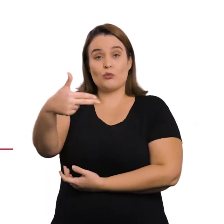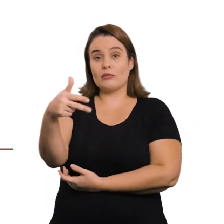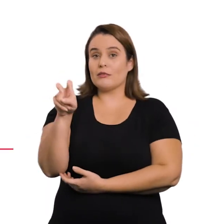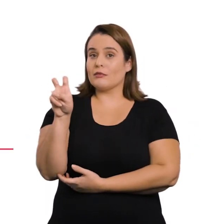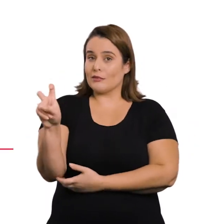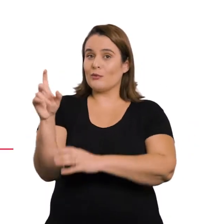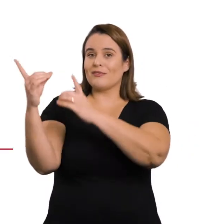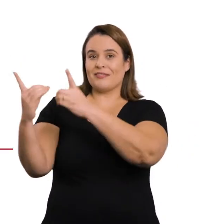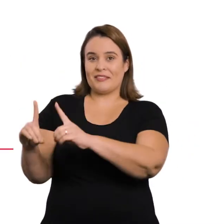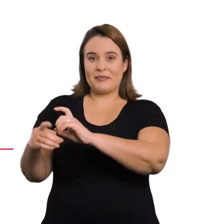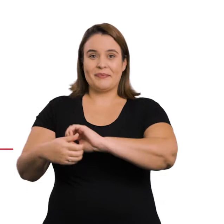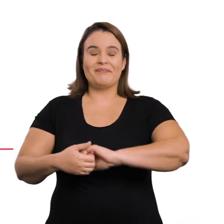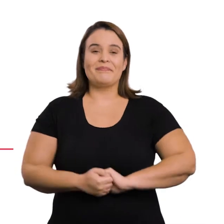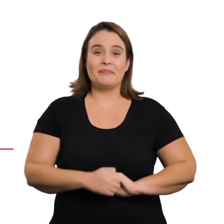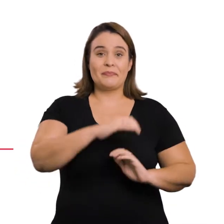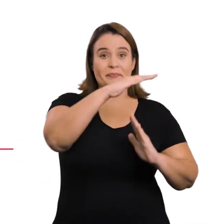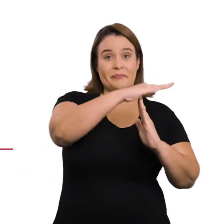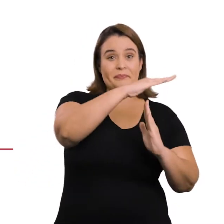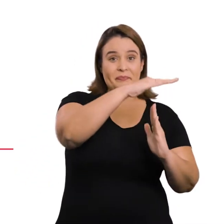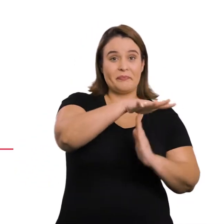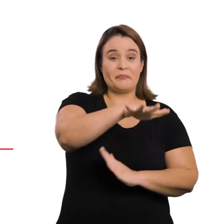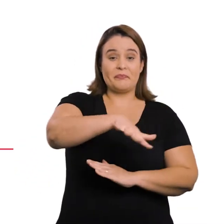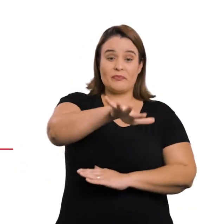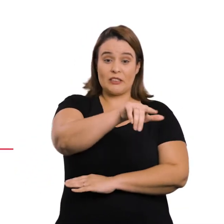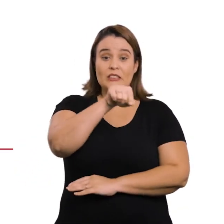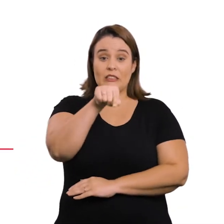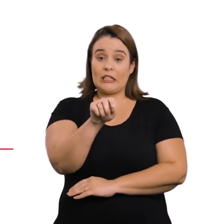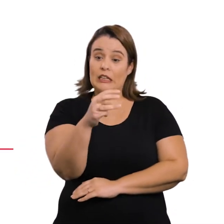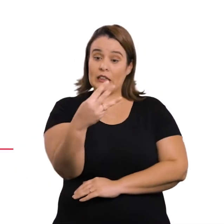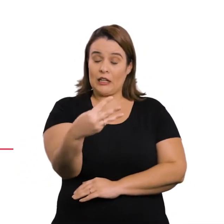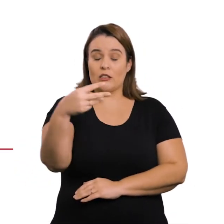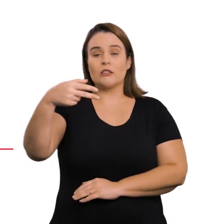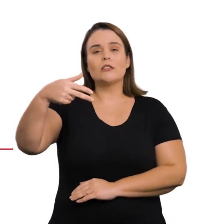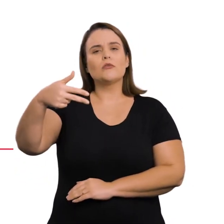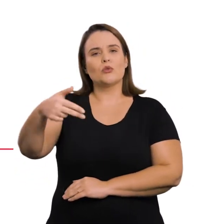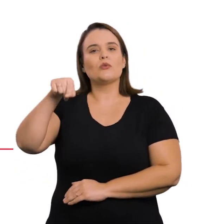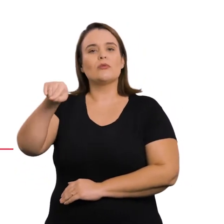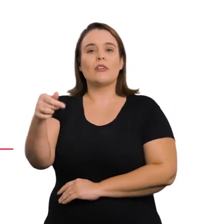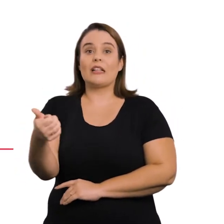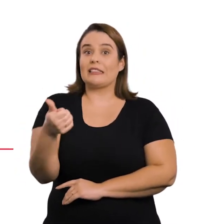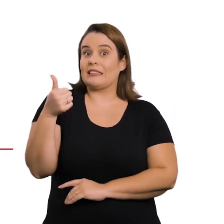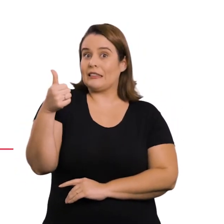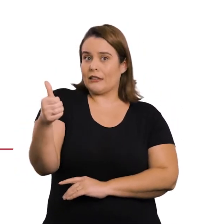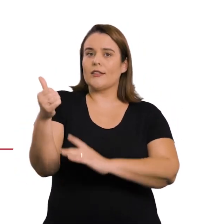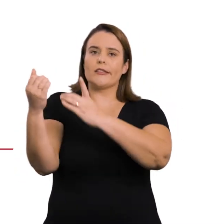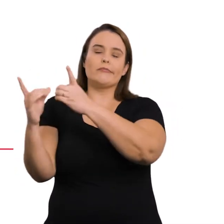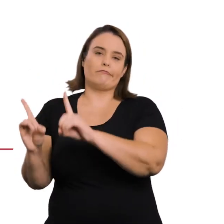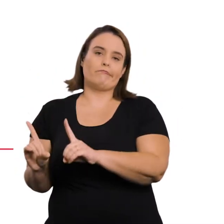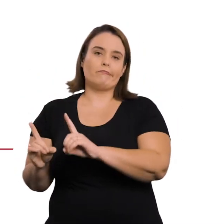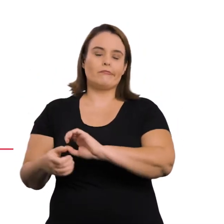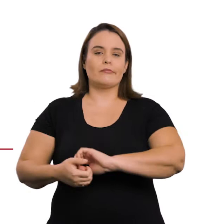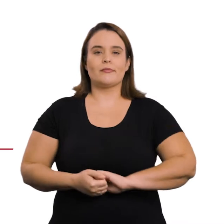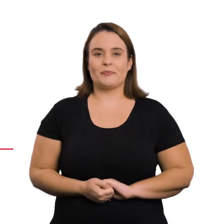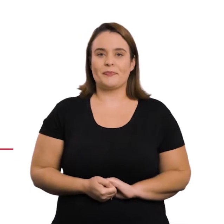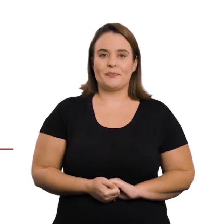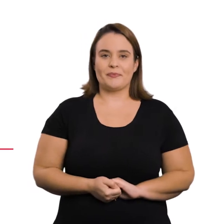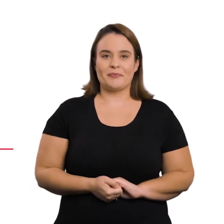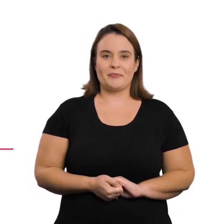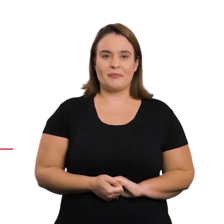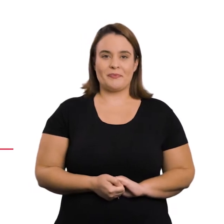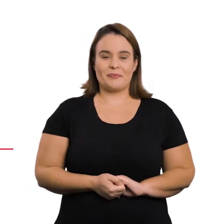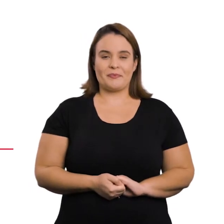5 igual 5 deficiência. Limitação funcional 3 vezes ambiente 2